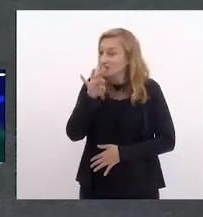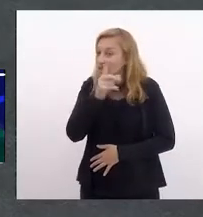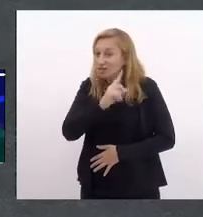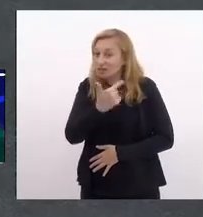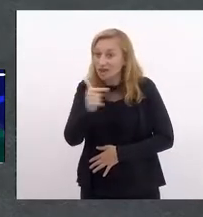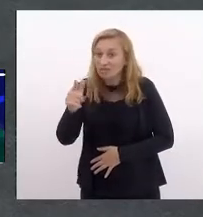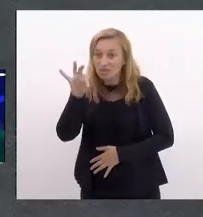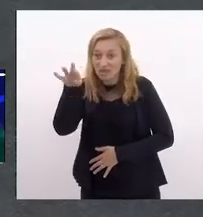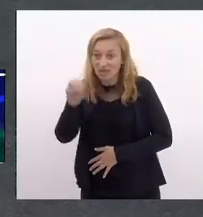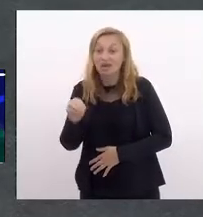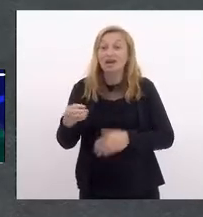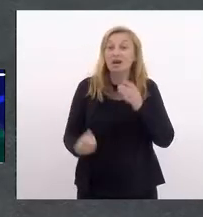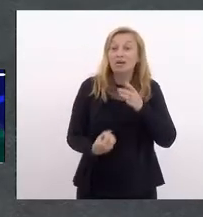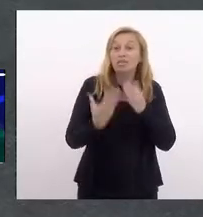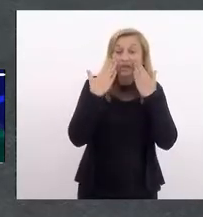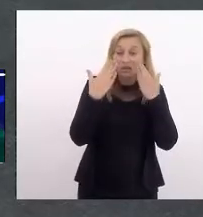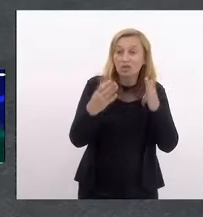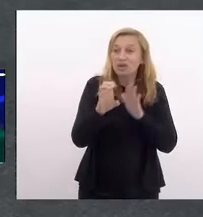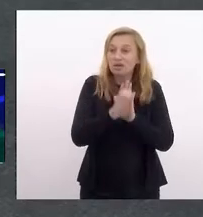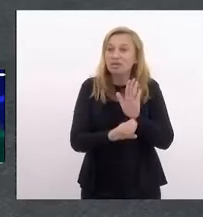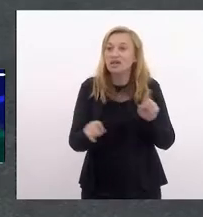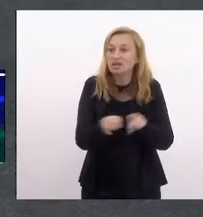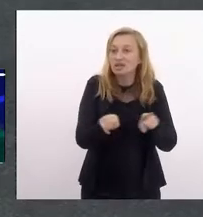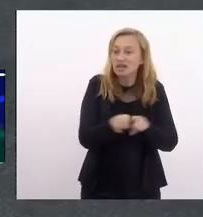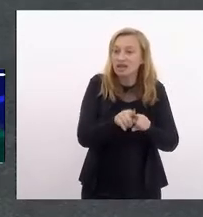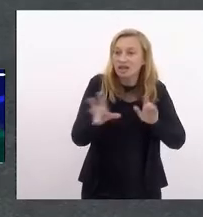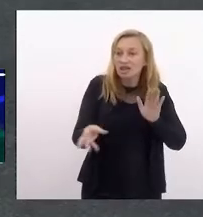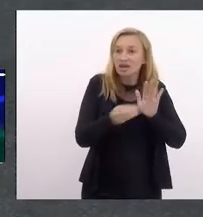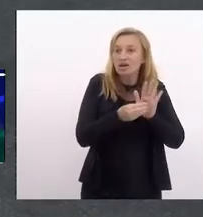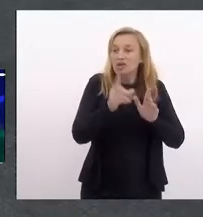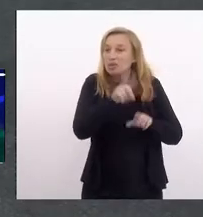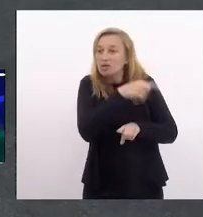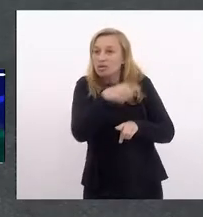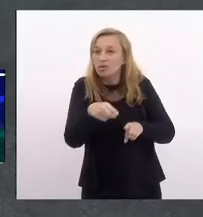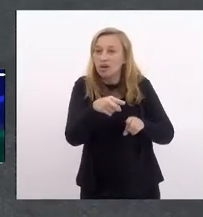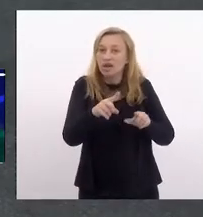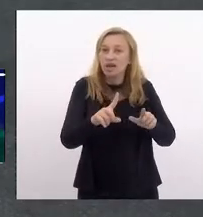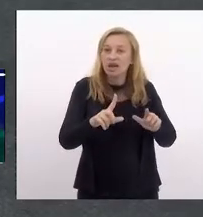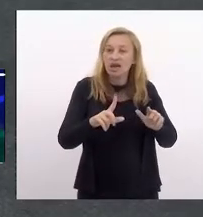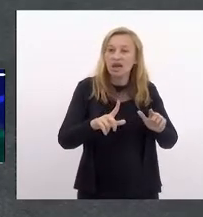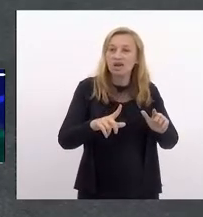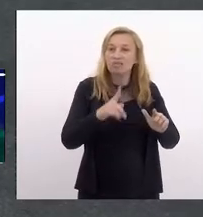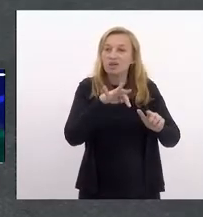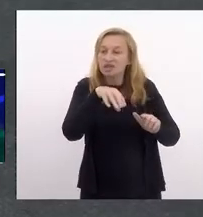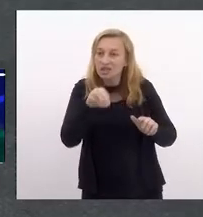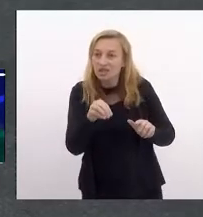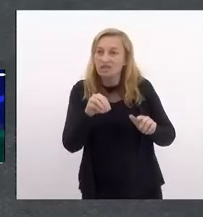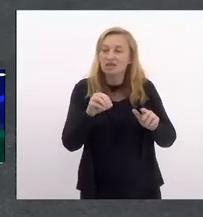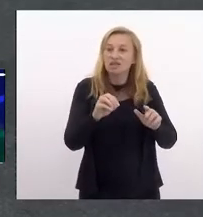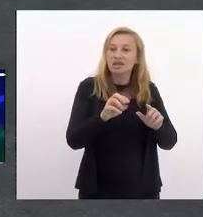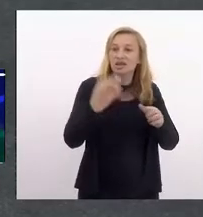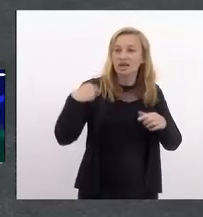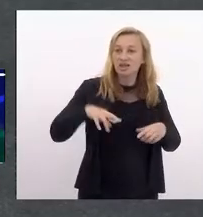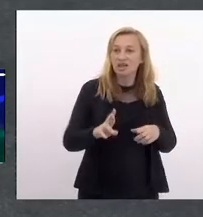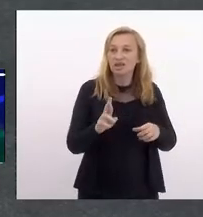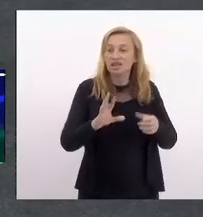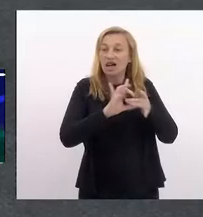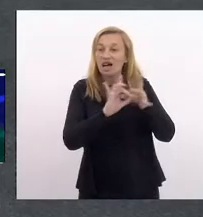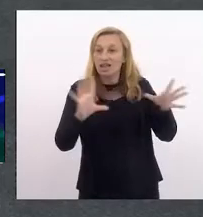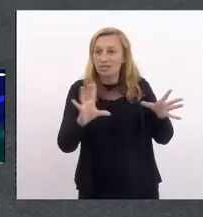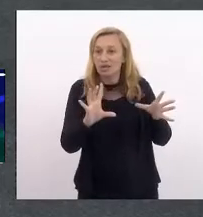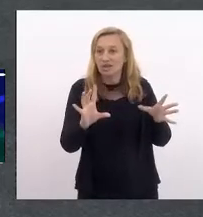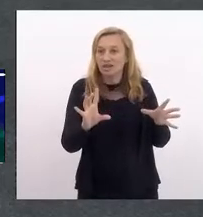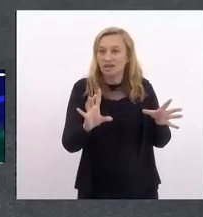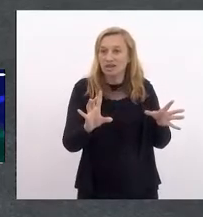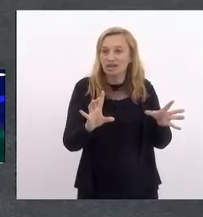prazer em time apresentou emenda também colocando a palavra fica proibida atitude de proselitismo religioso que viola a liberdade